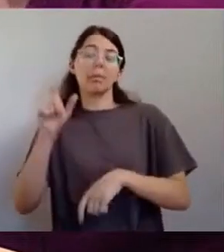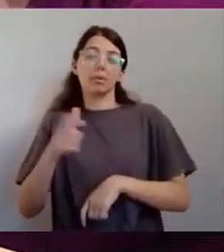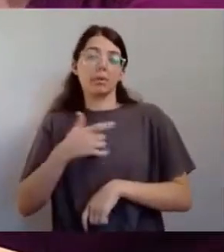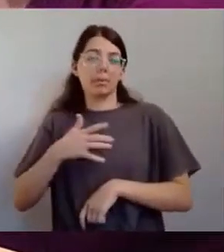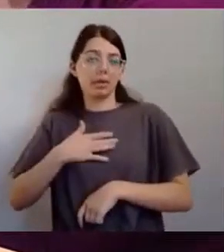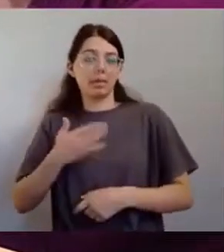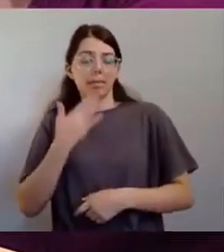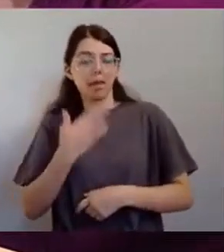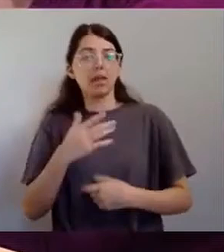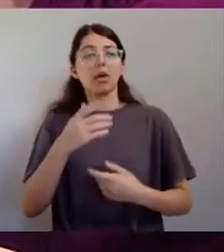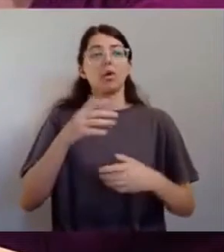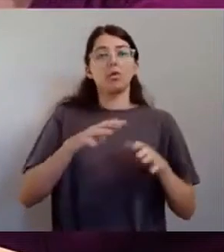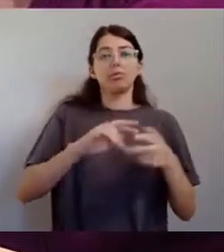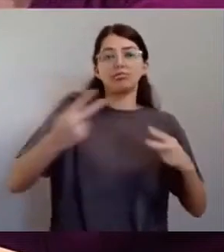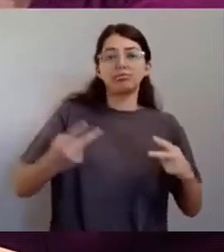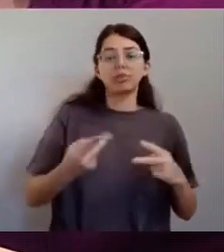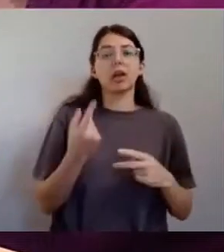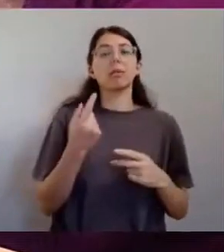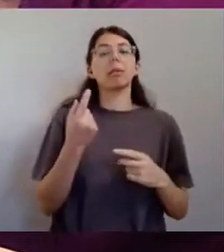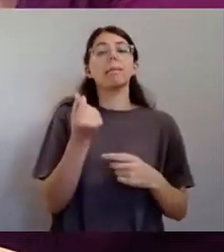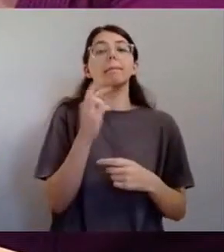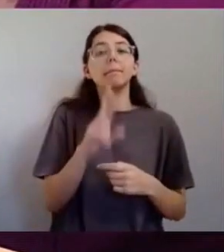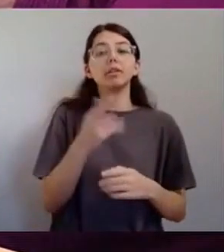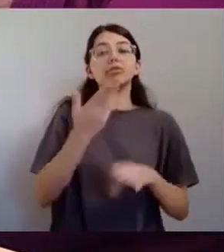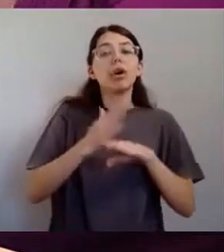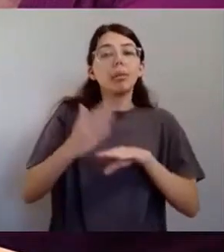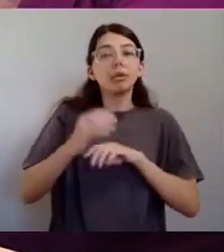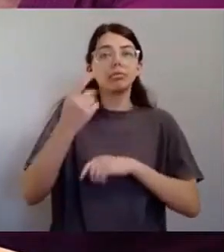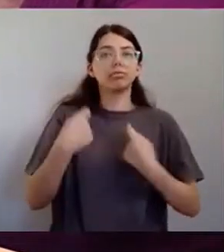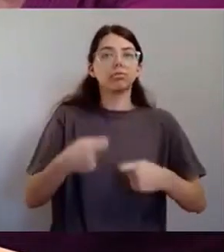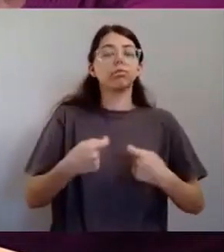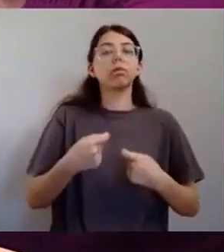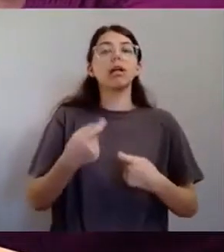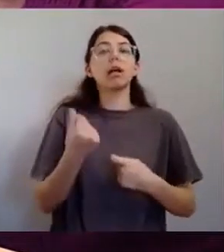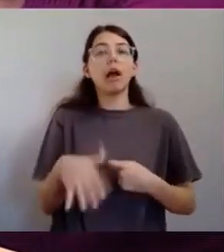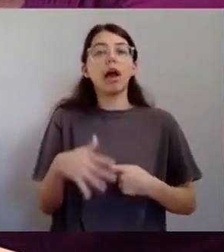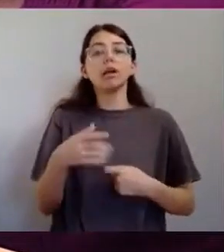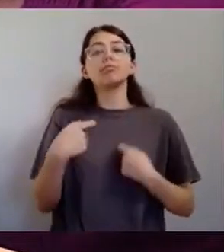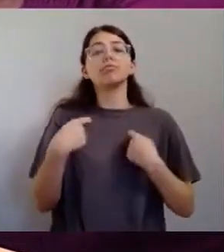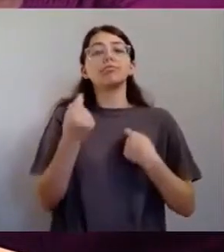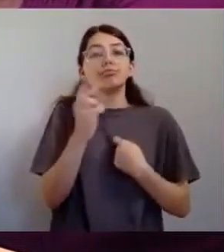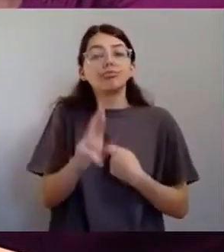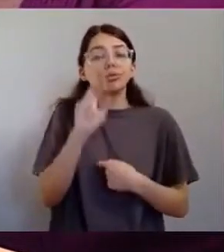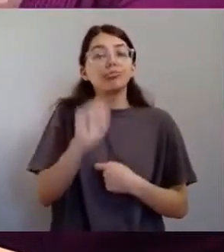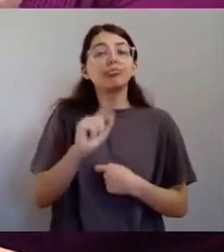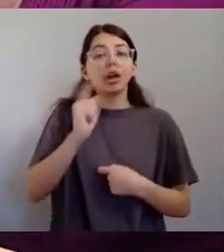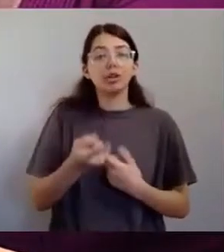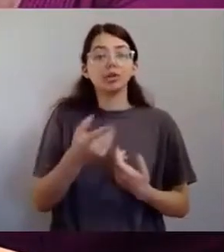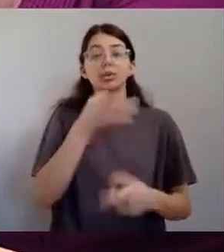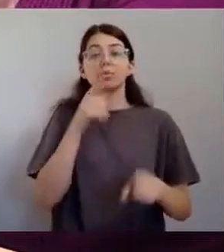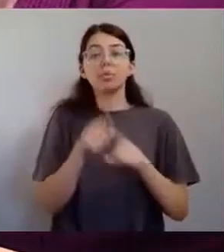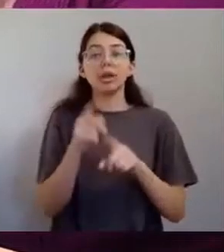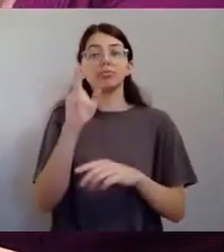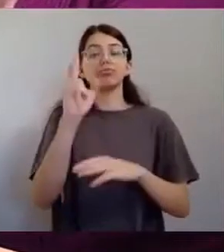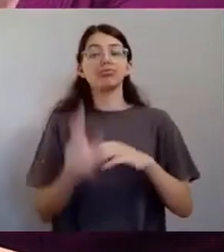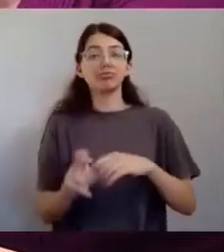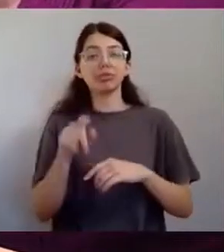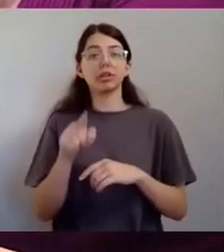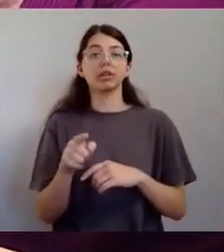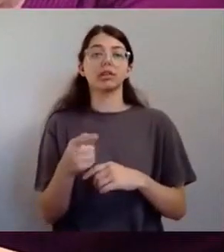obras bastante dispendiosas. E assim eu questiono, número 1, como é que os deputados sabem então se esta redução é ou não